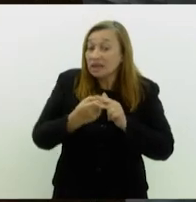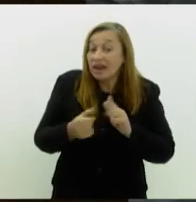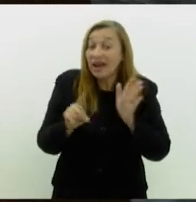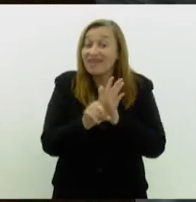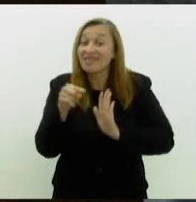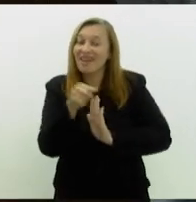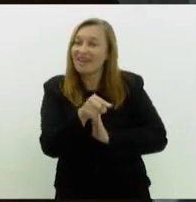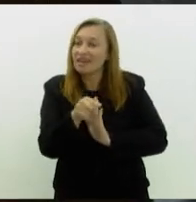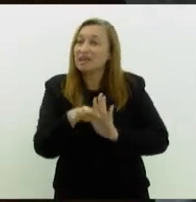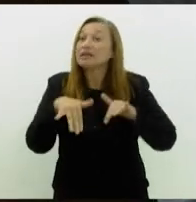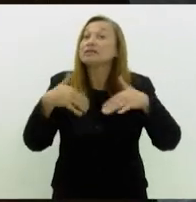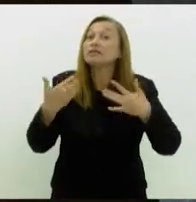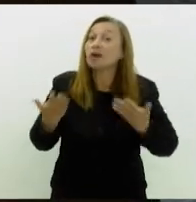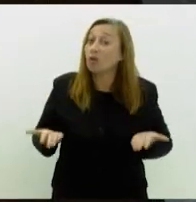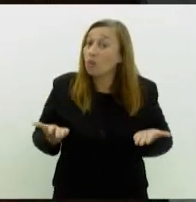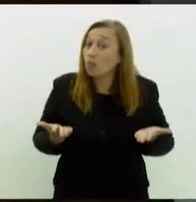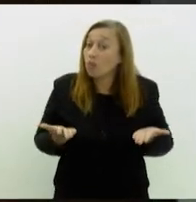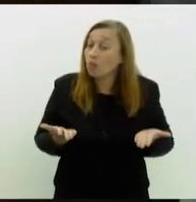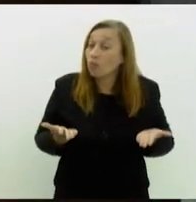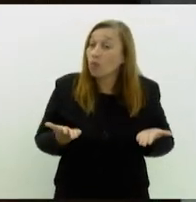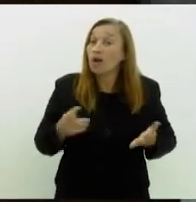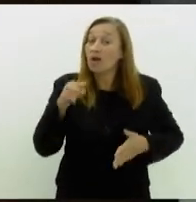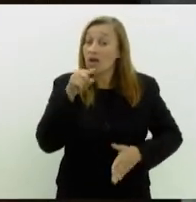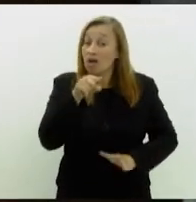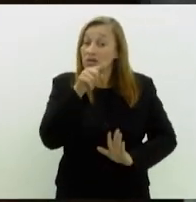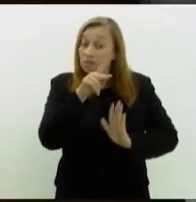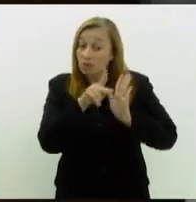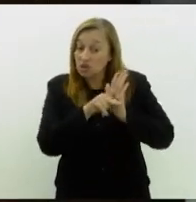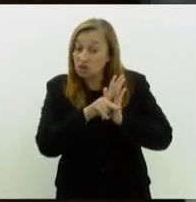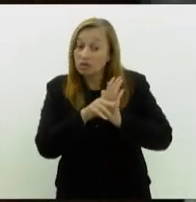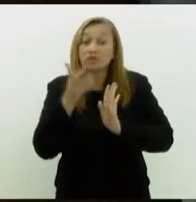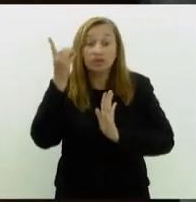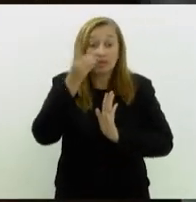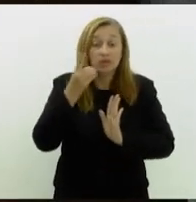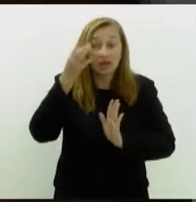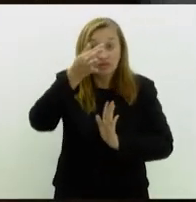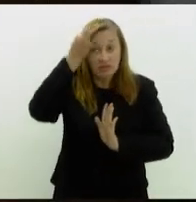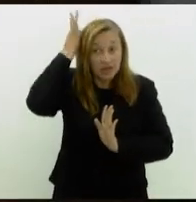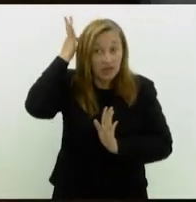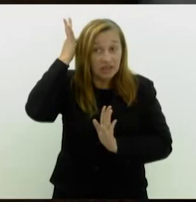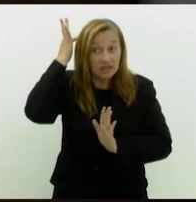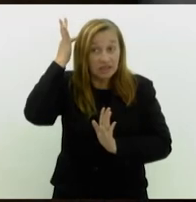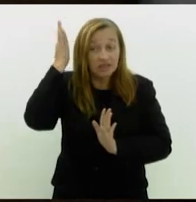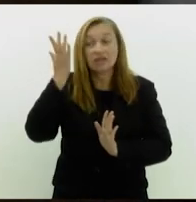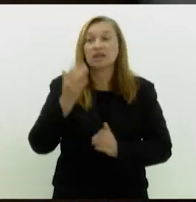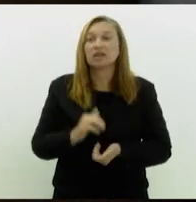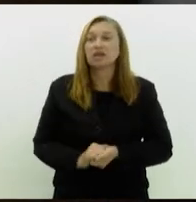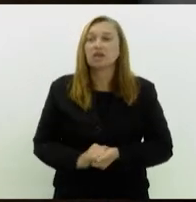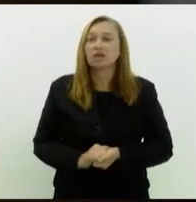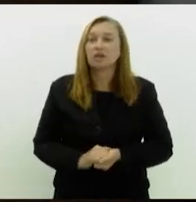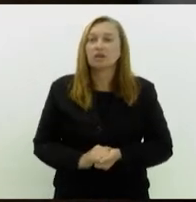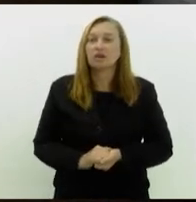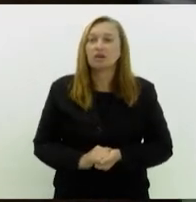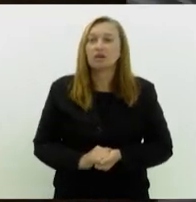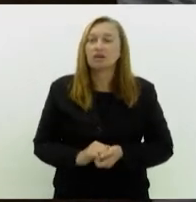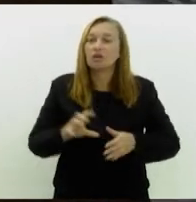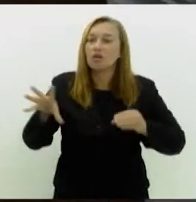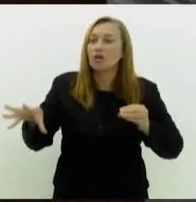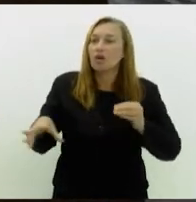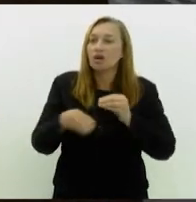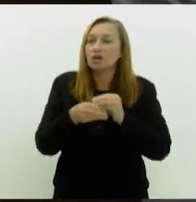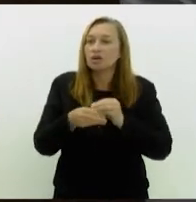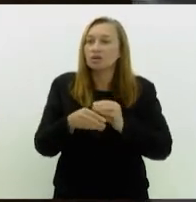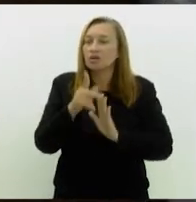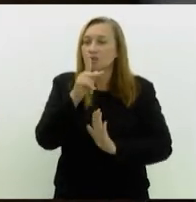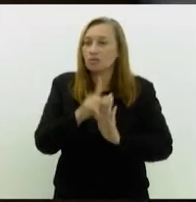lei portanto esse projeto do deputado Fred Pacheco deve ser anexado